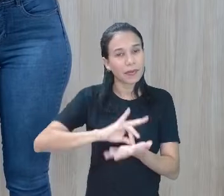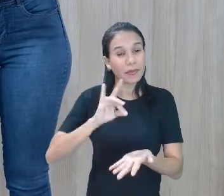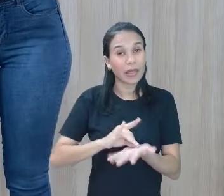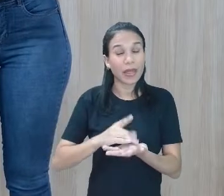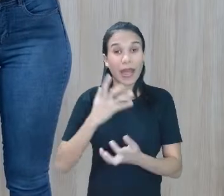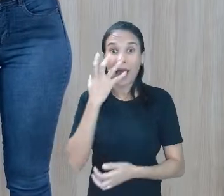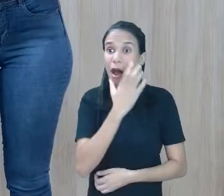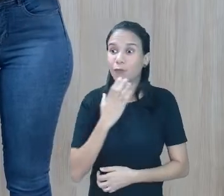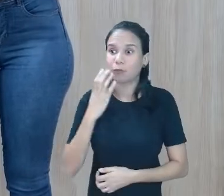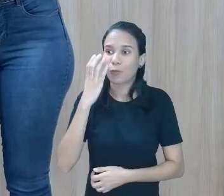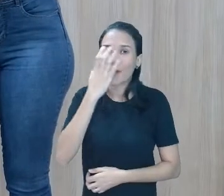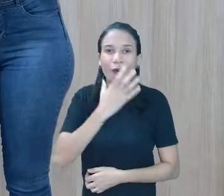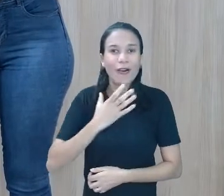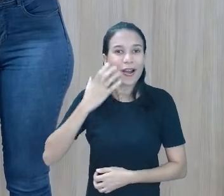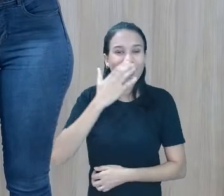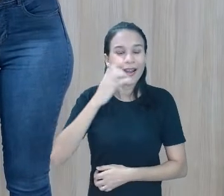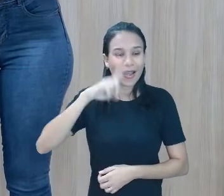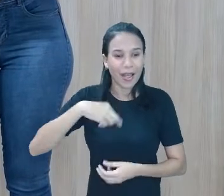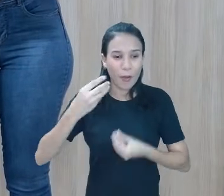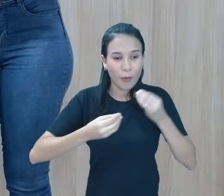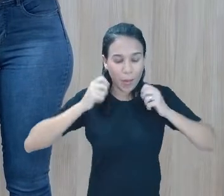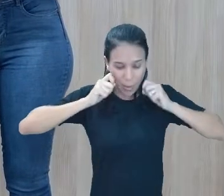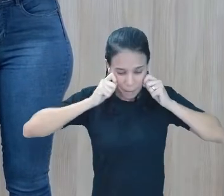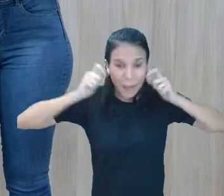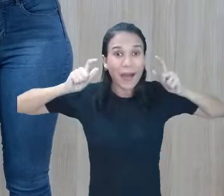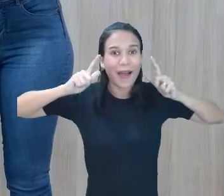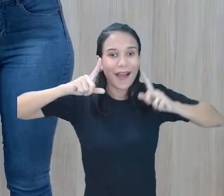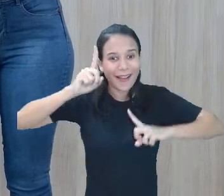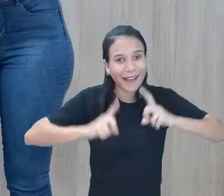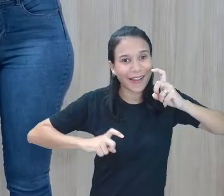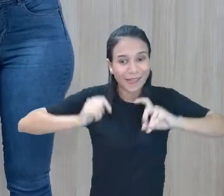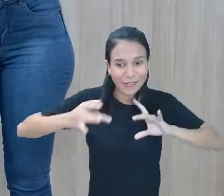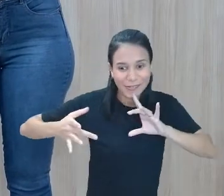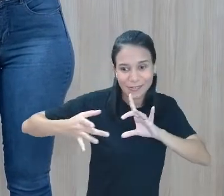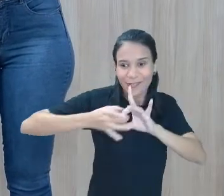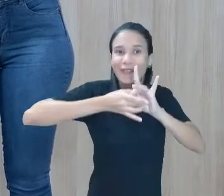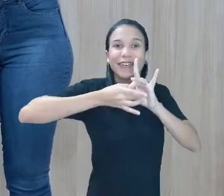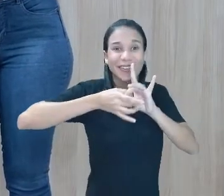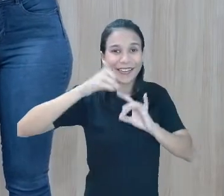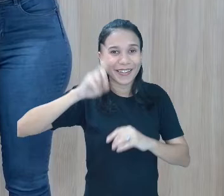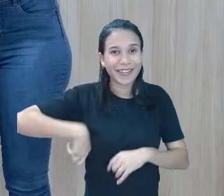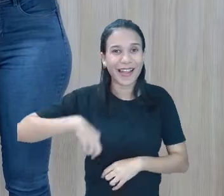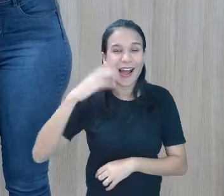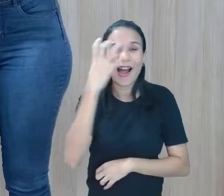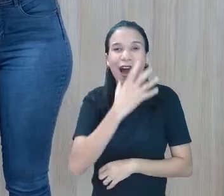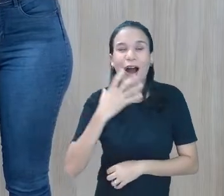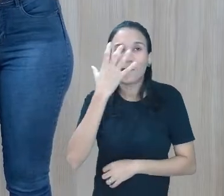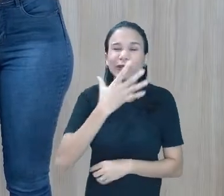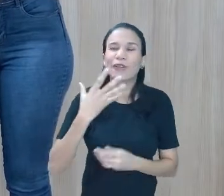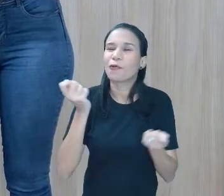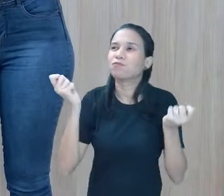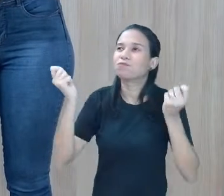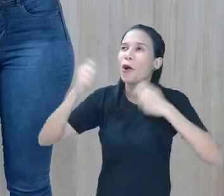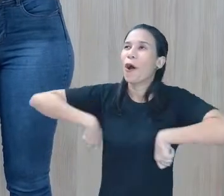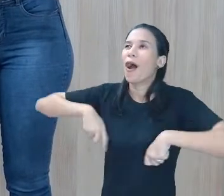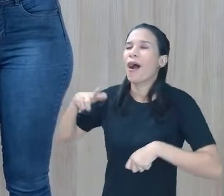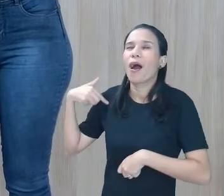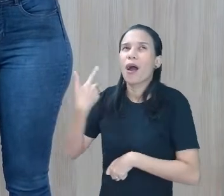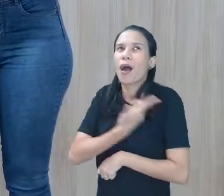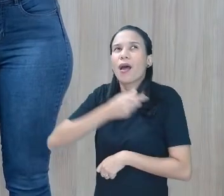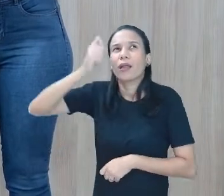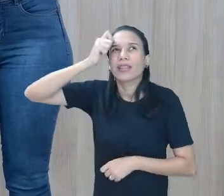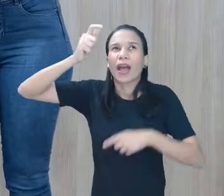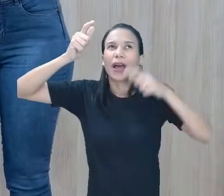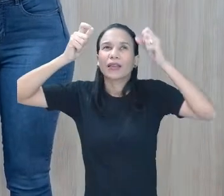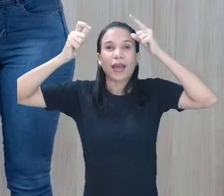quanto a música, ela mobiliza, né? O quanto a música atrai, o quanto a música dá possibilidade para a